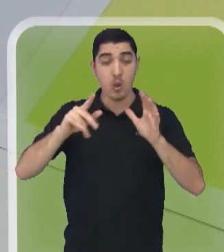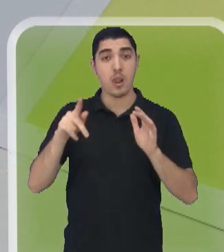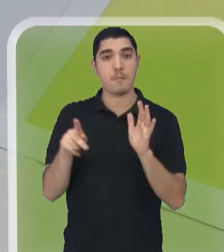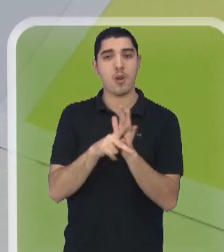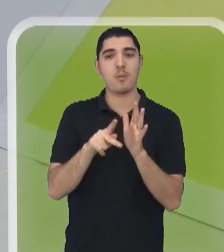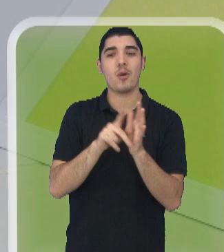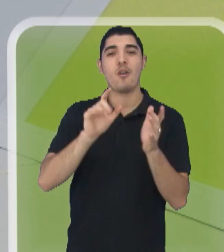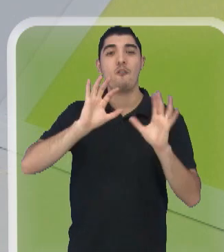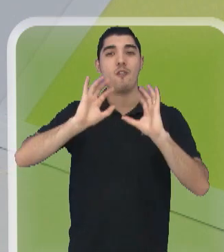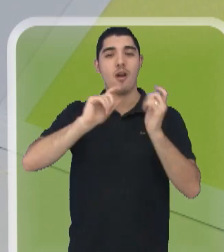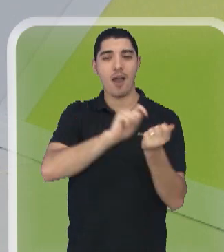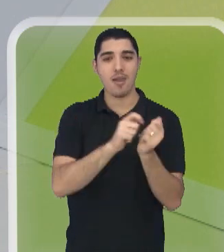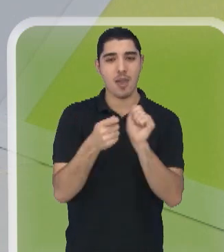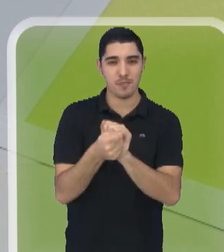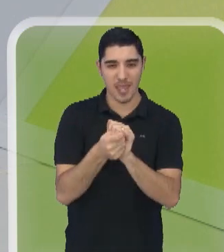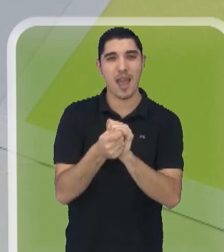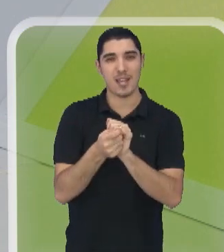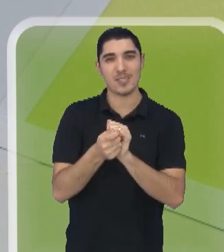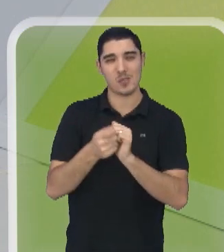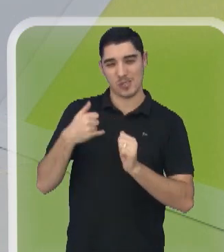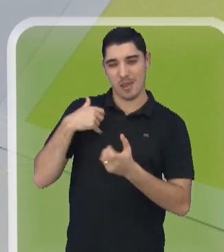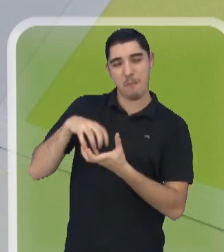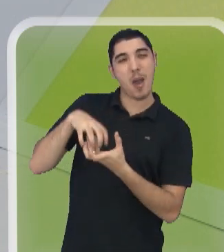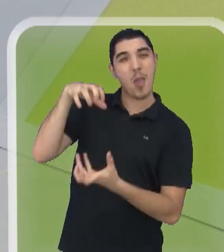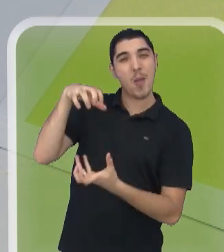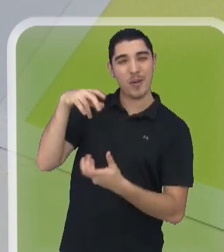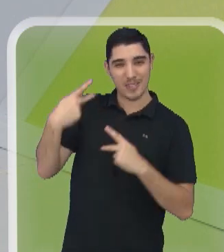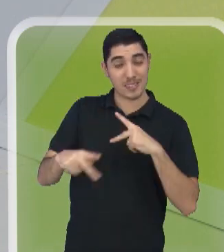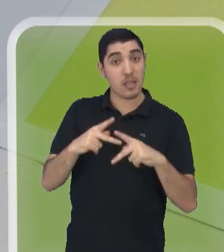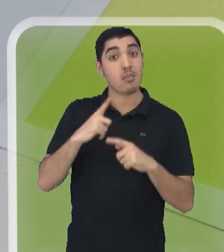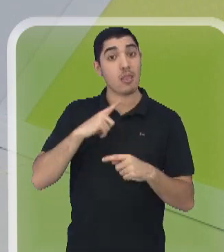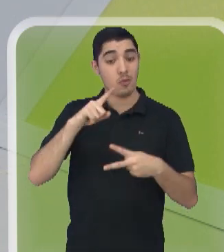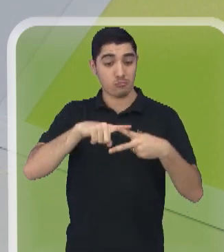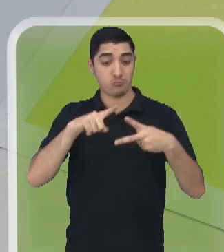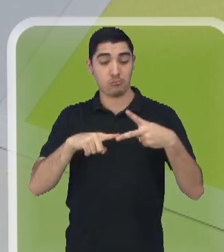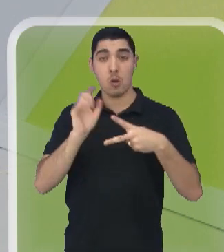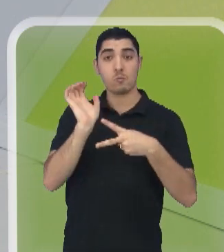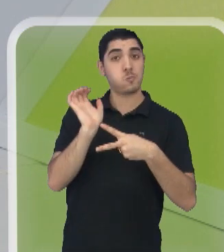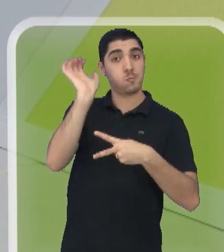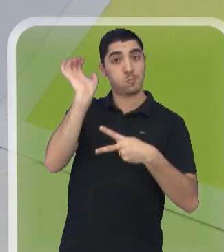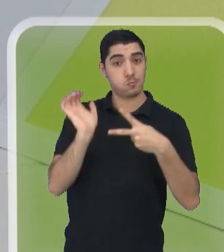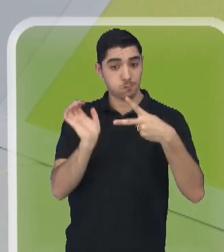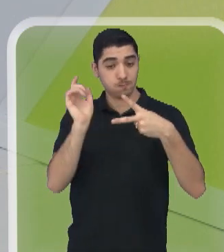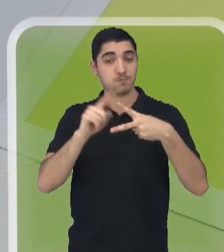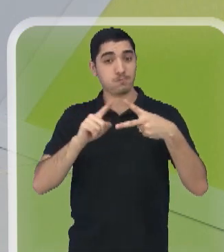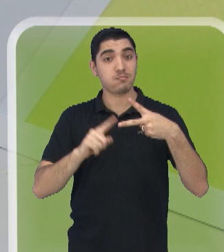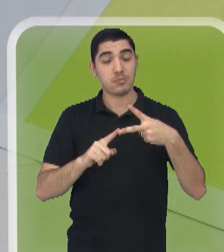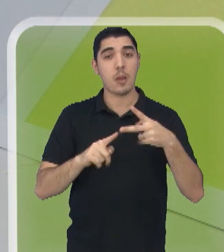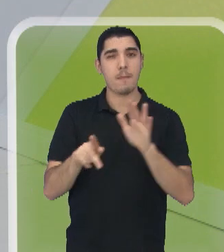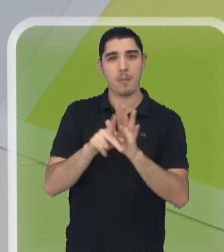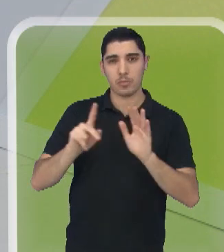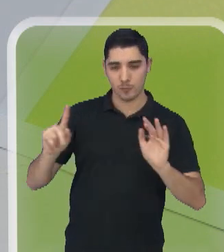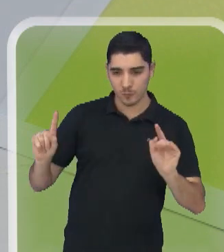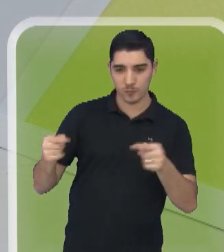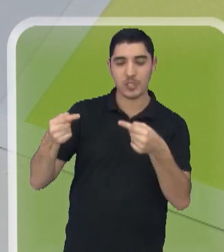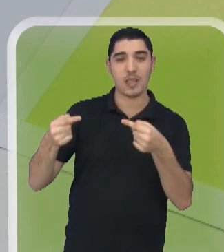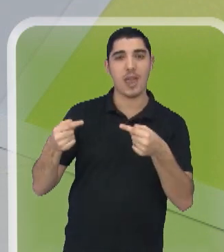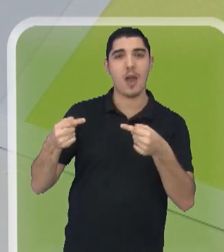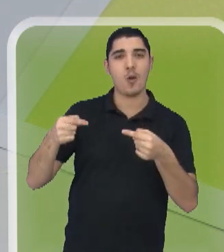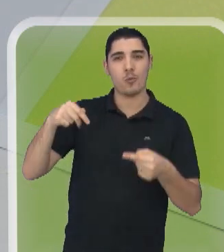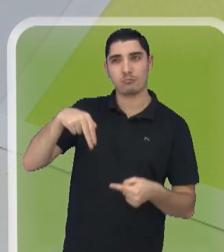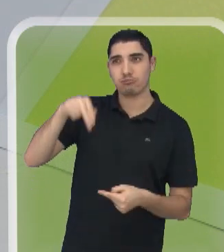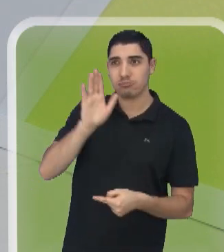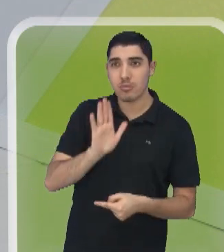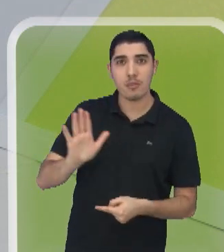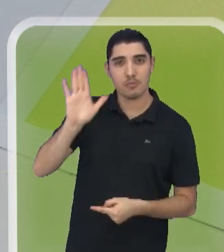vôlei adaptado de São José dos Campos voltou para casa com 2 troféus após a disputa da final nacional da